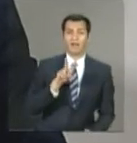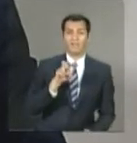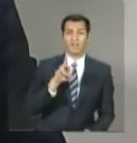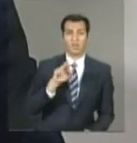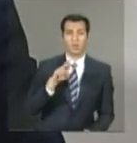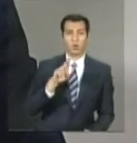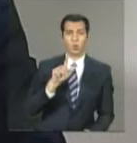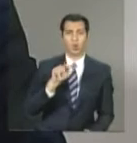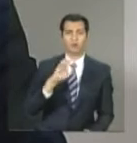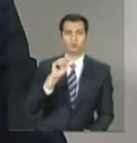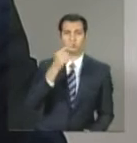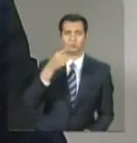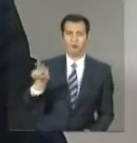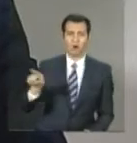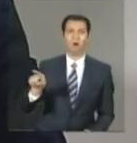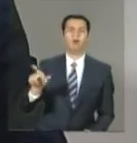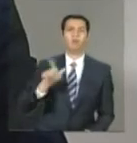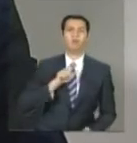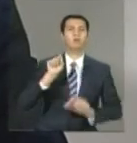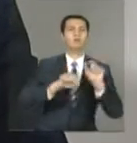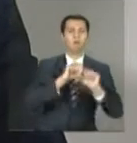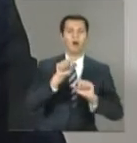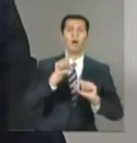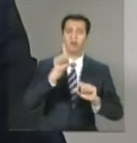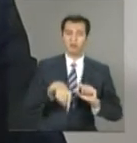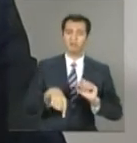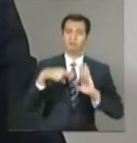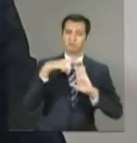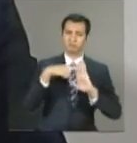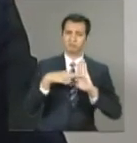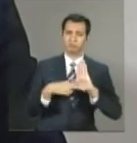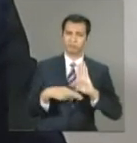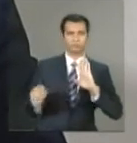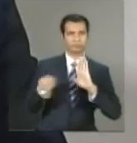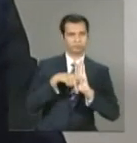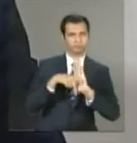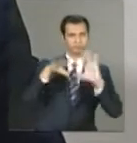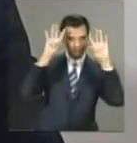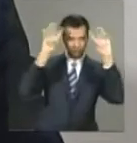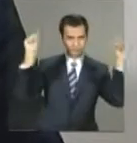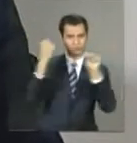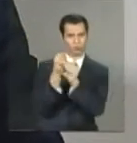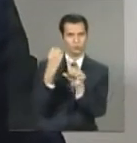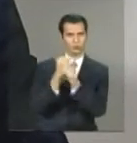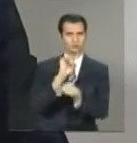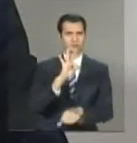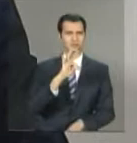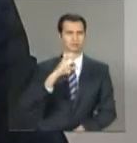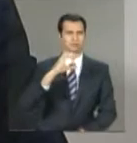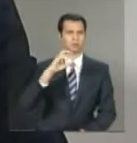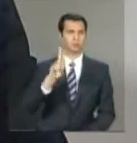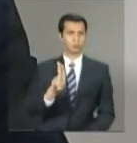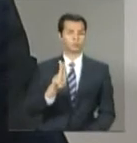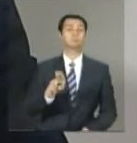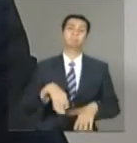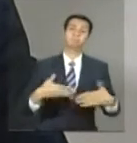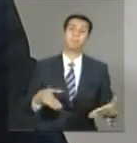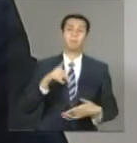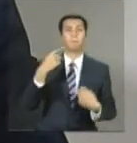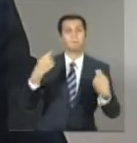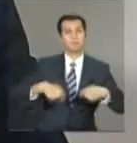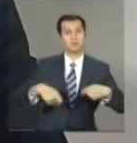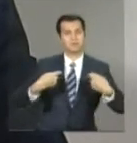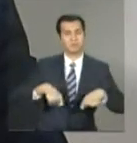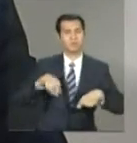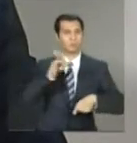estão relacionadas às listas do TCU. E, nesse caso, ele tem que usar o próprio formulário do